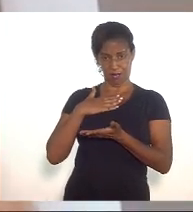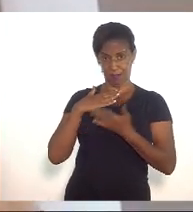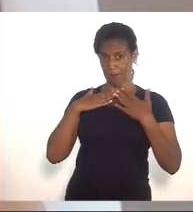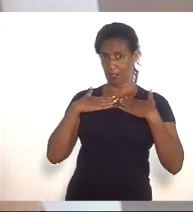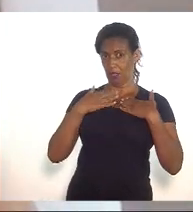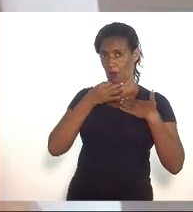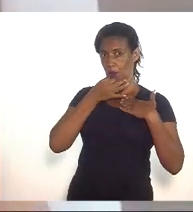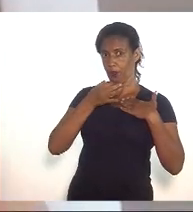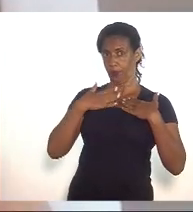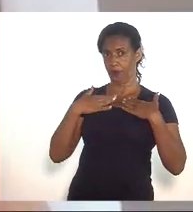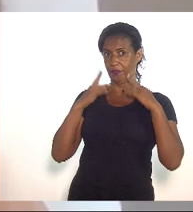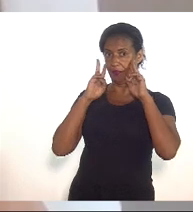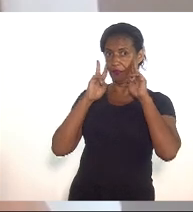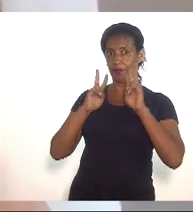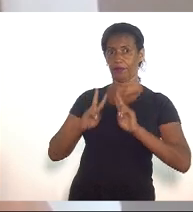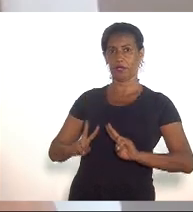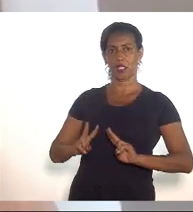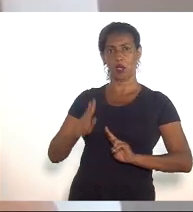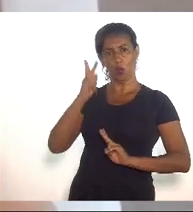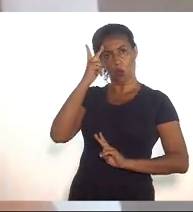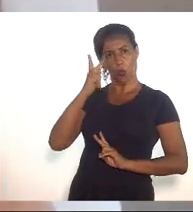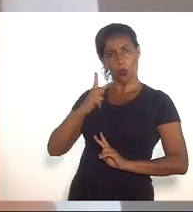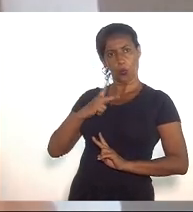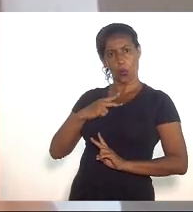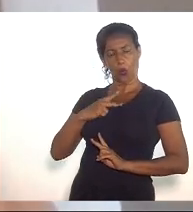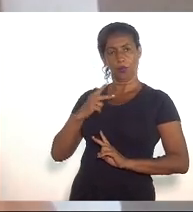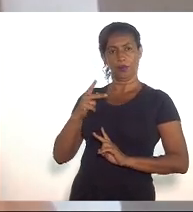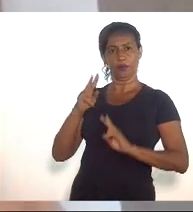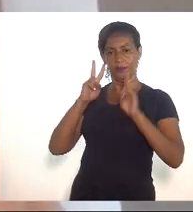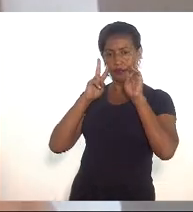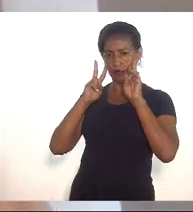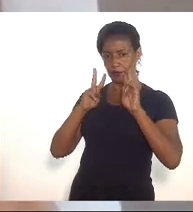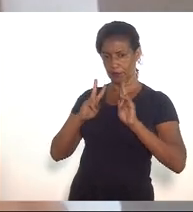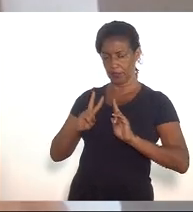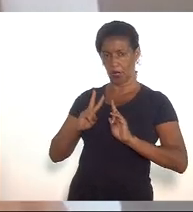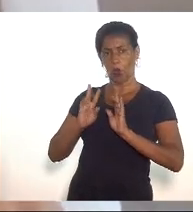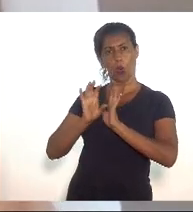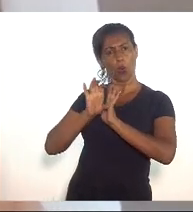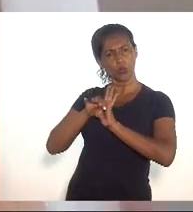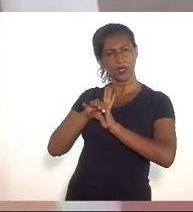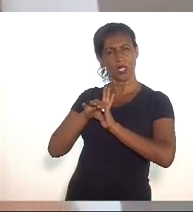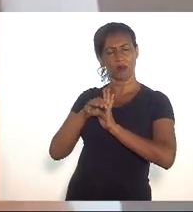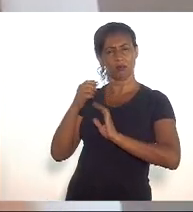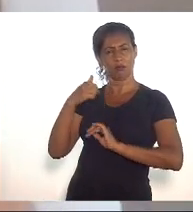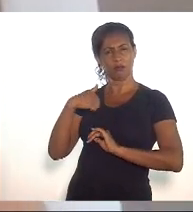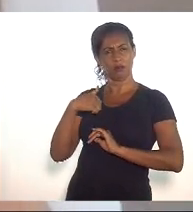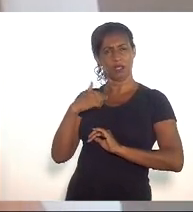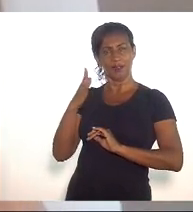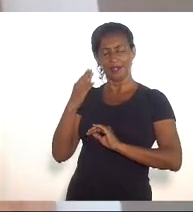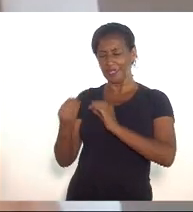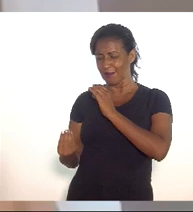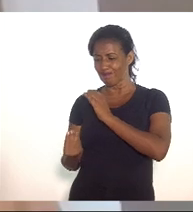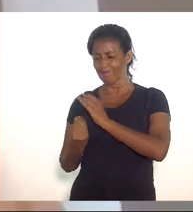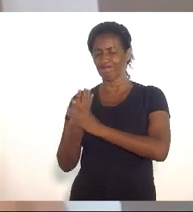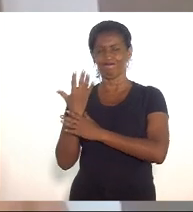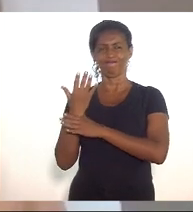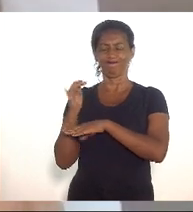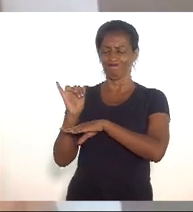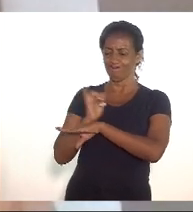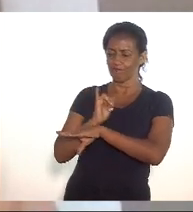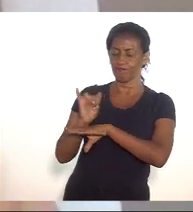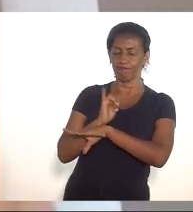aí não é uma visão pessoal, mas é uma visão conceitual, tem que nascer de um planejamento